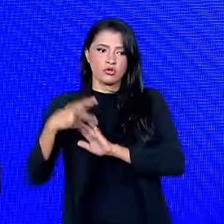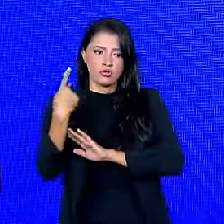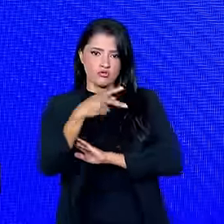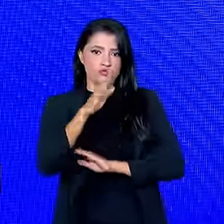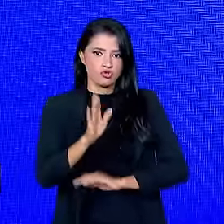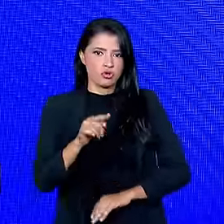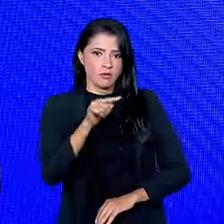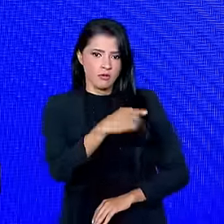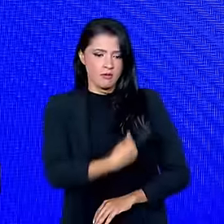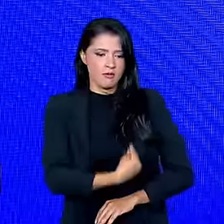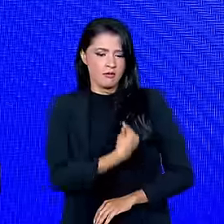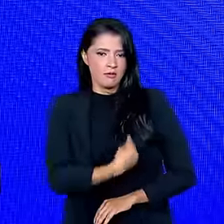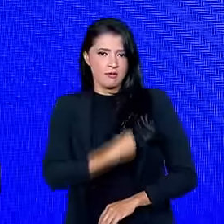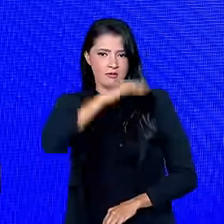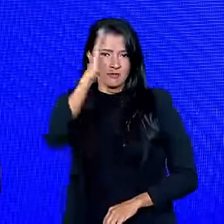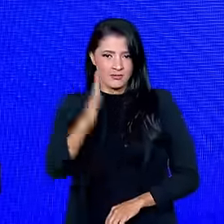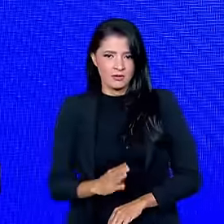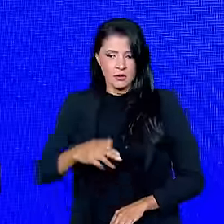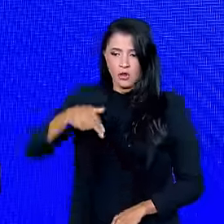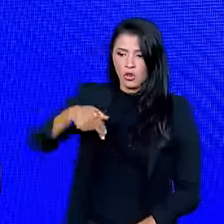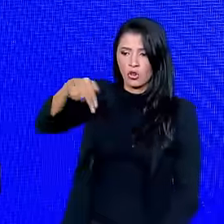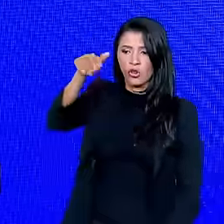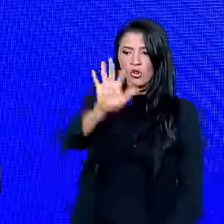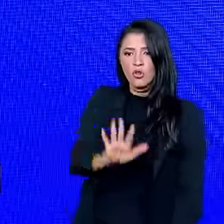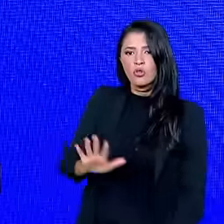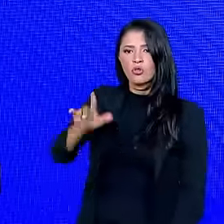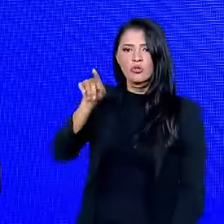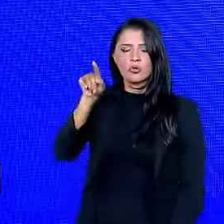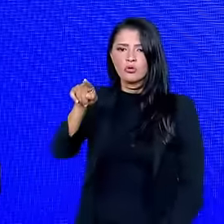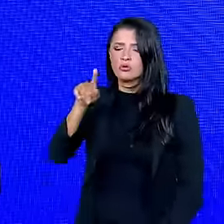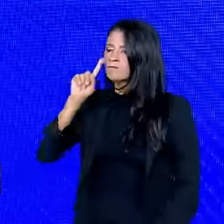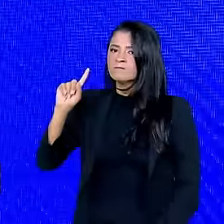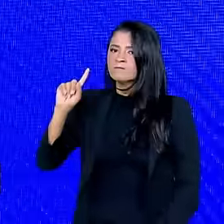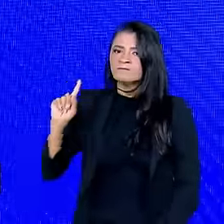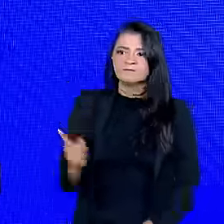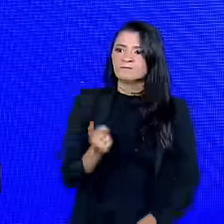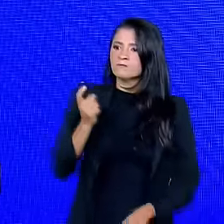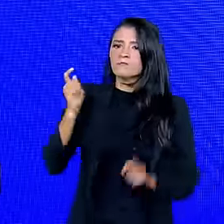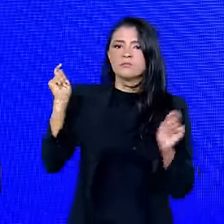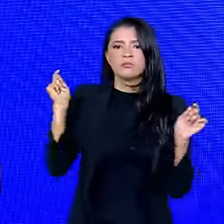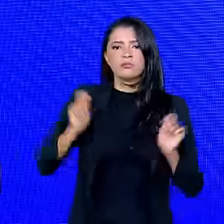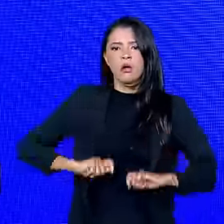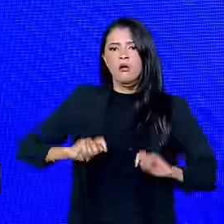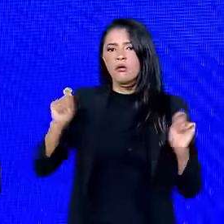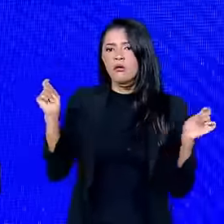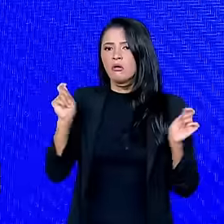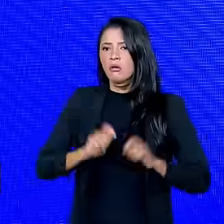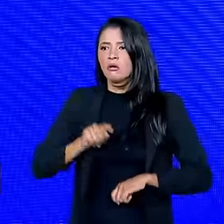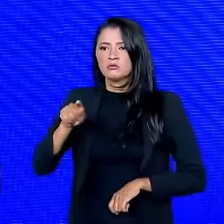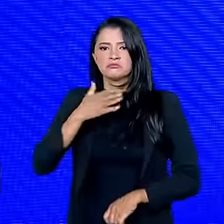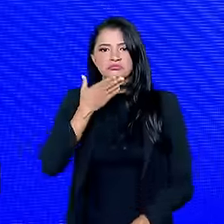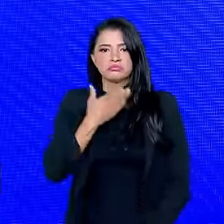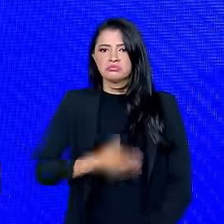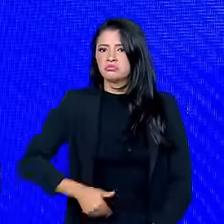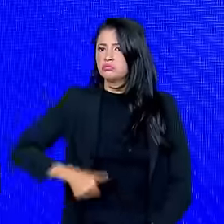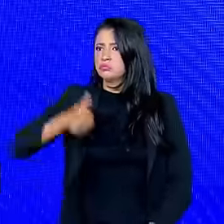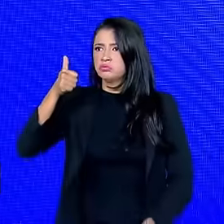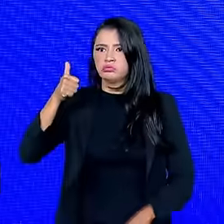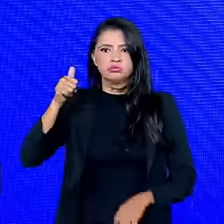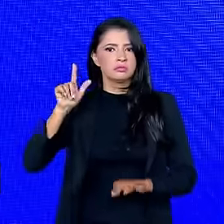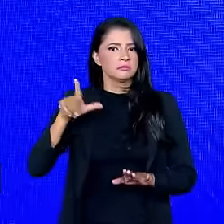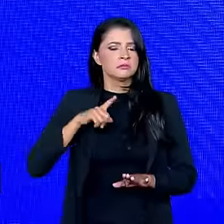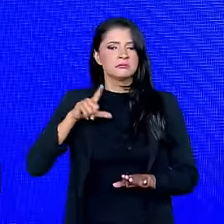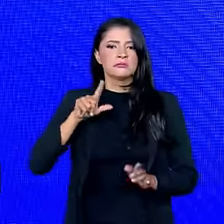Brasil, o Nordeste brasileiro tem uma condição muito singular e uma das melhores produtividades